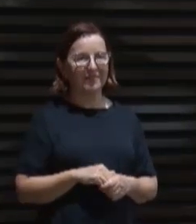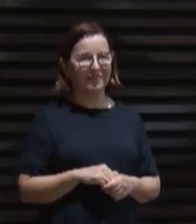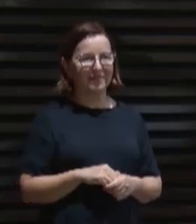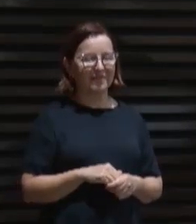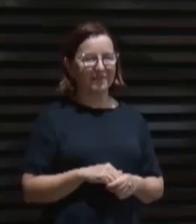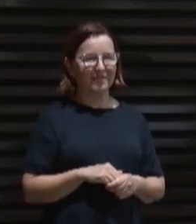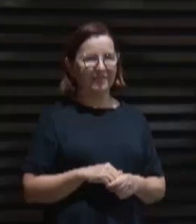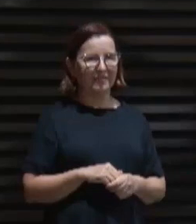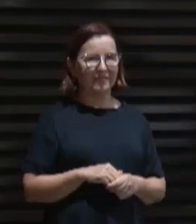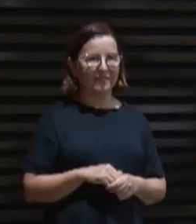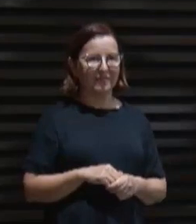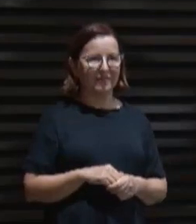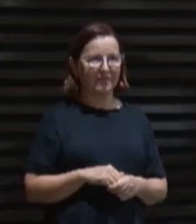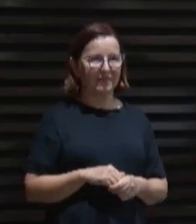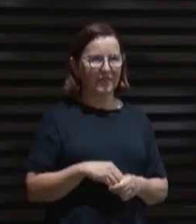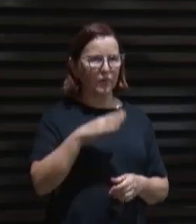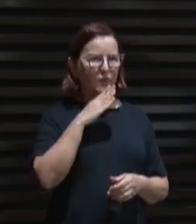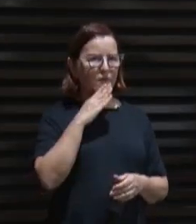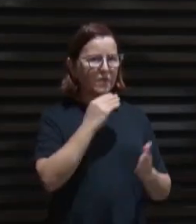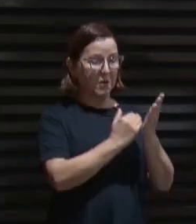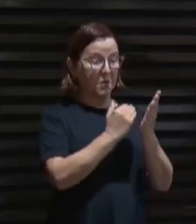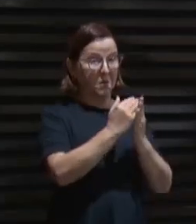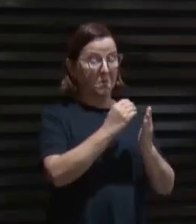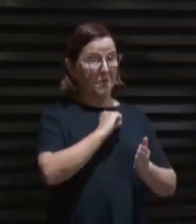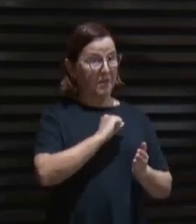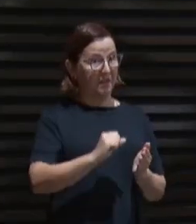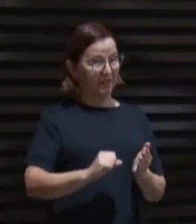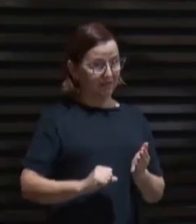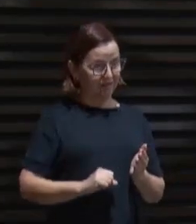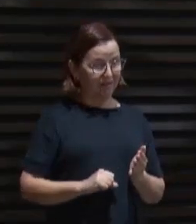conhecido do sumo sacerdote, que tinha esta